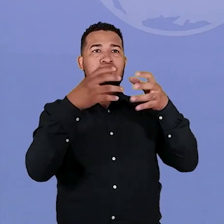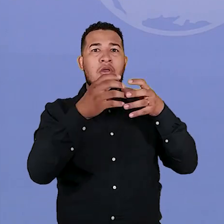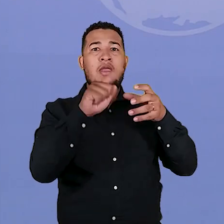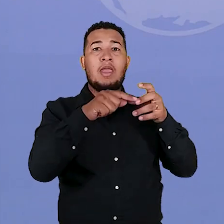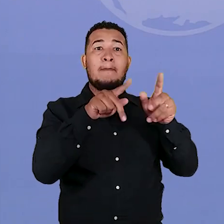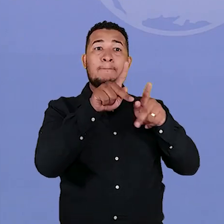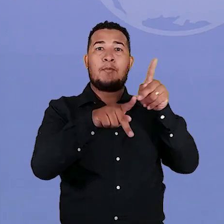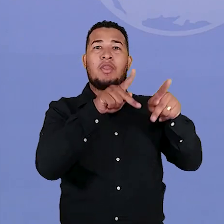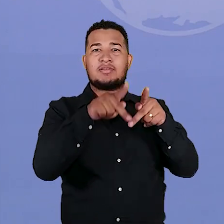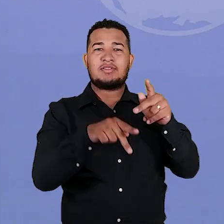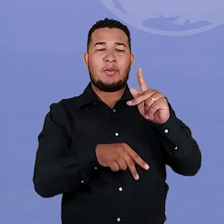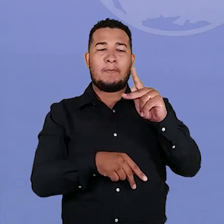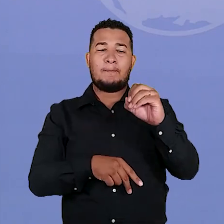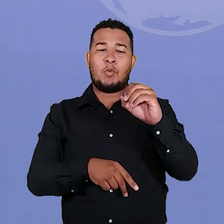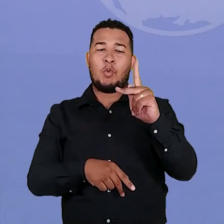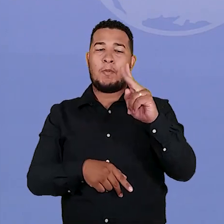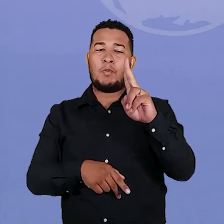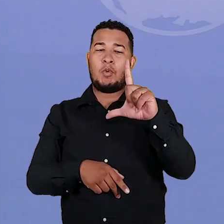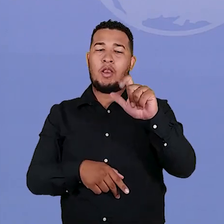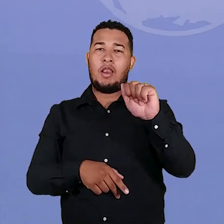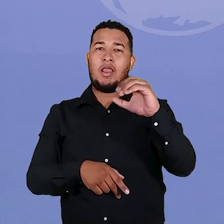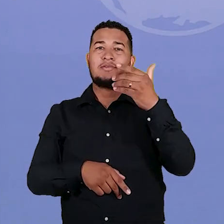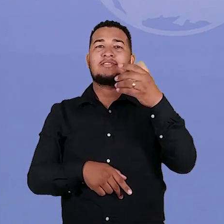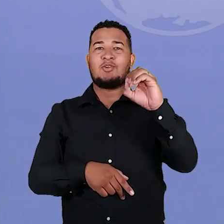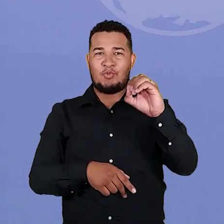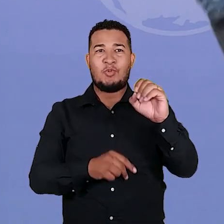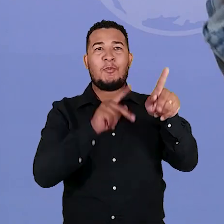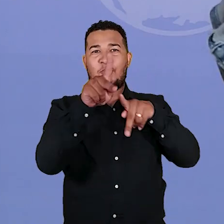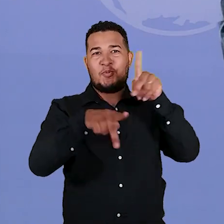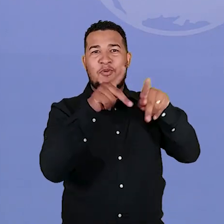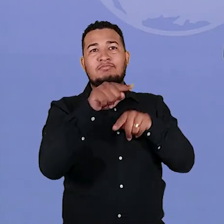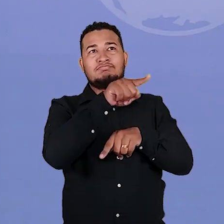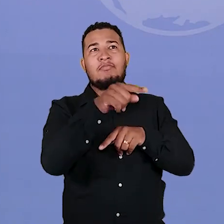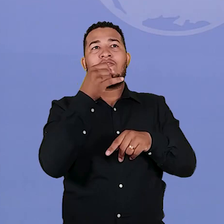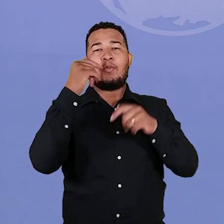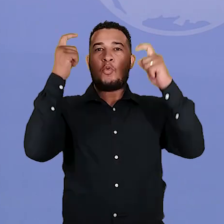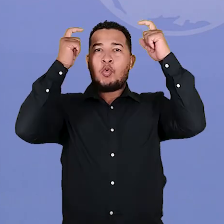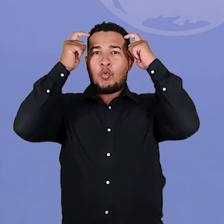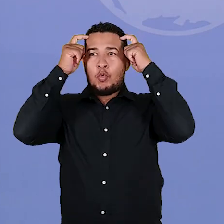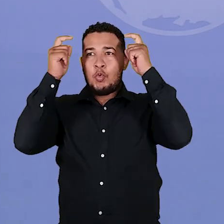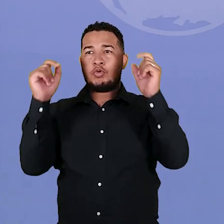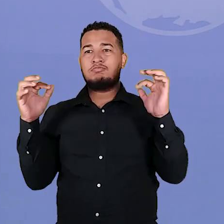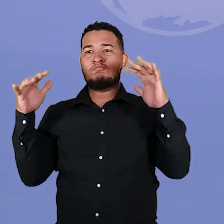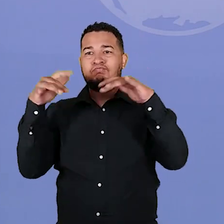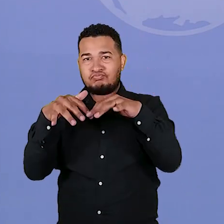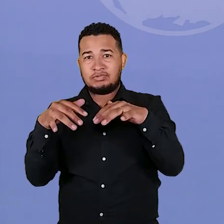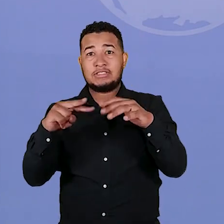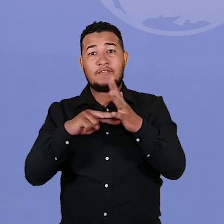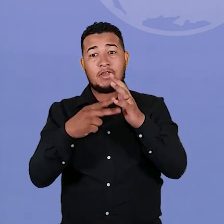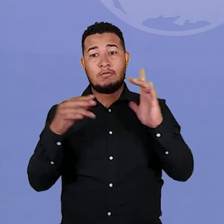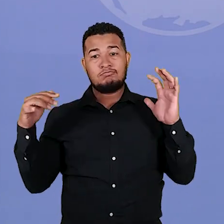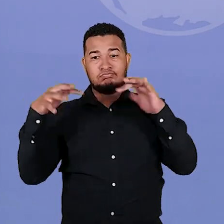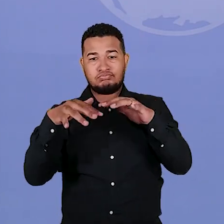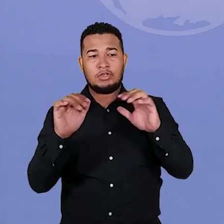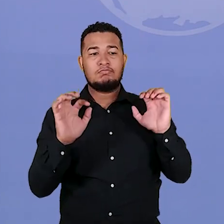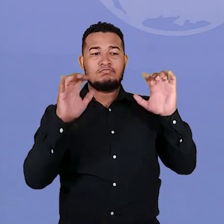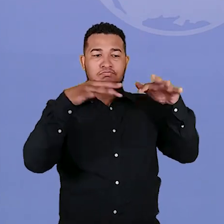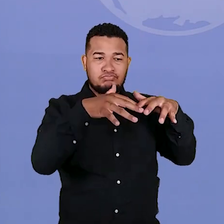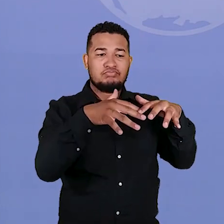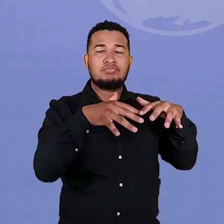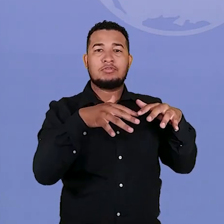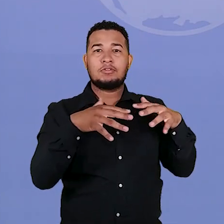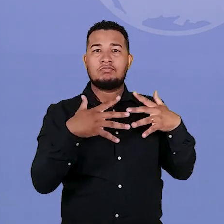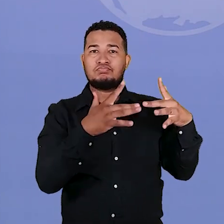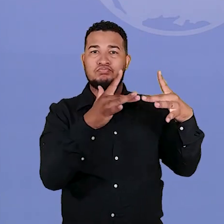vários indivíduos da mesma espécie. A população de urso polar é uma população que vive em um determinado lugar